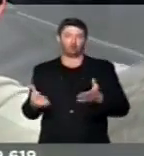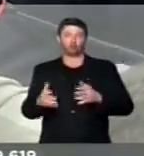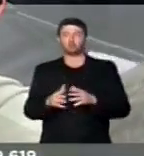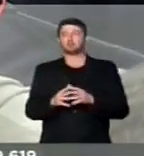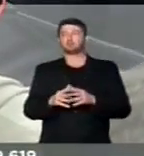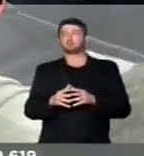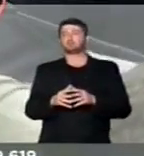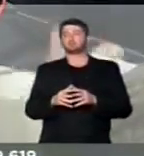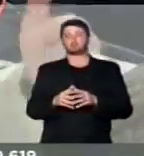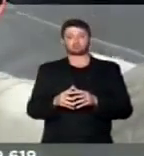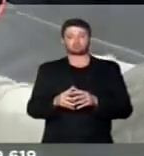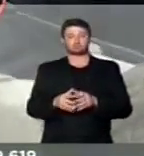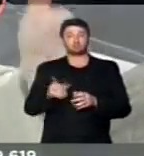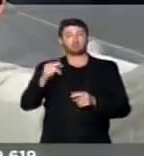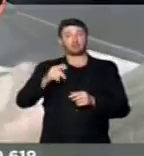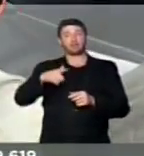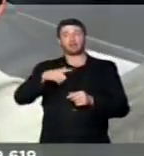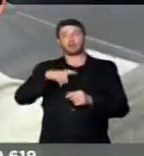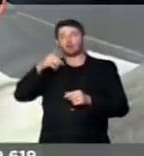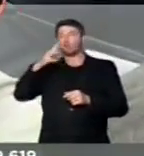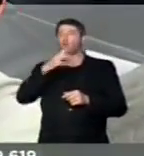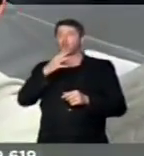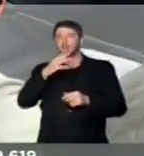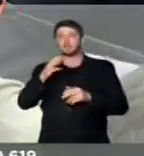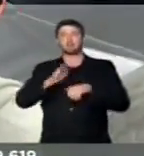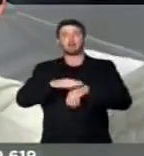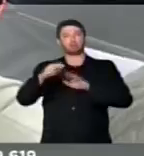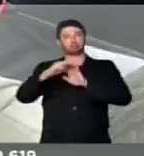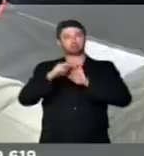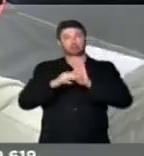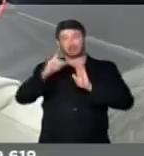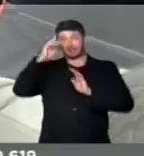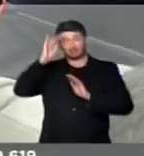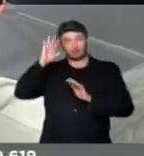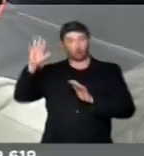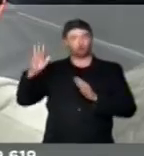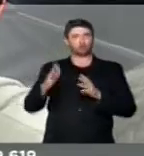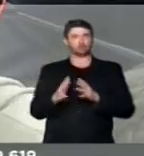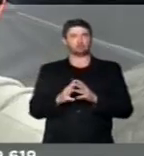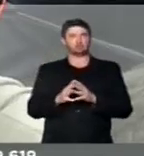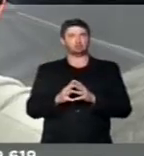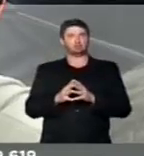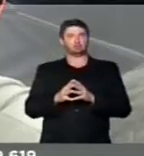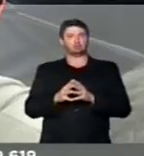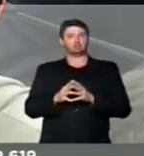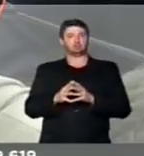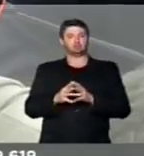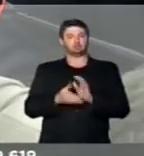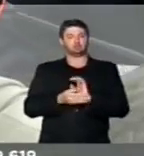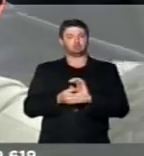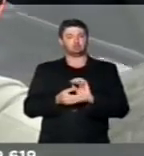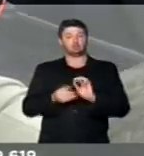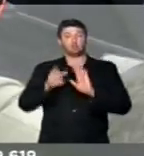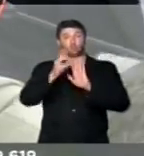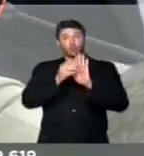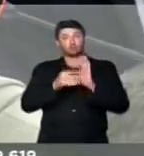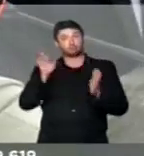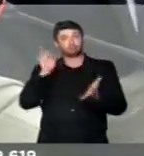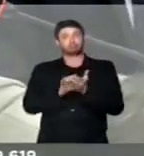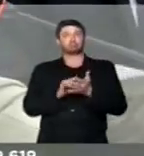para que eles possam ser doutrinários, programáticos, ideológicos, que tenham